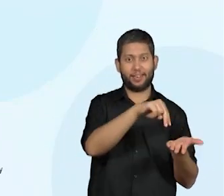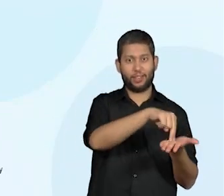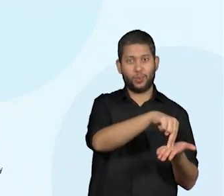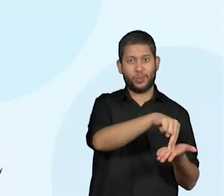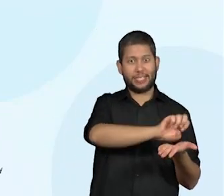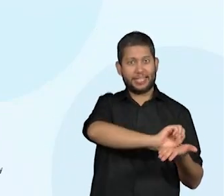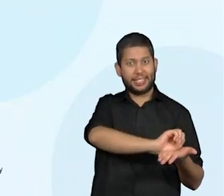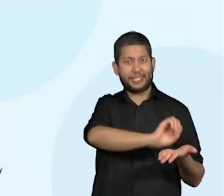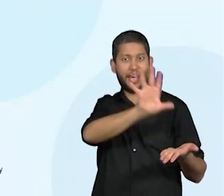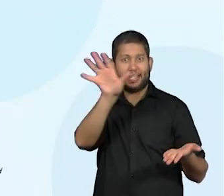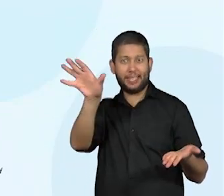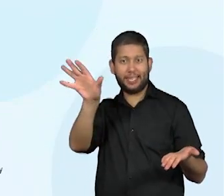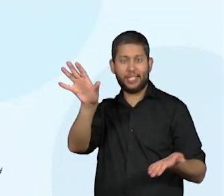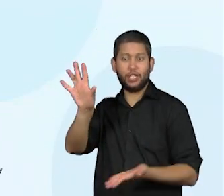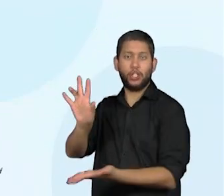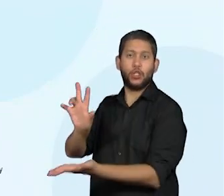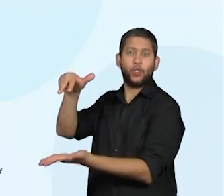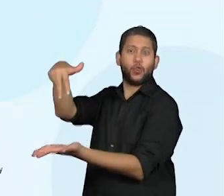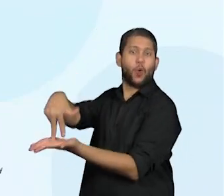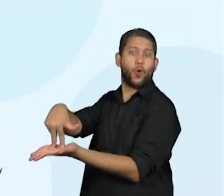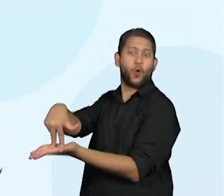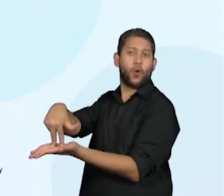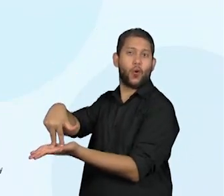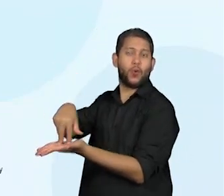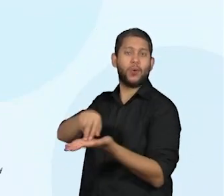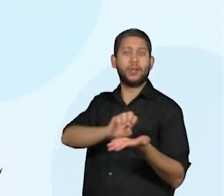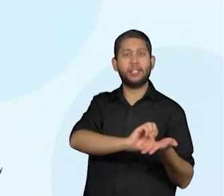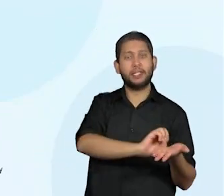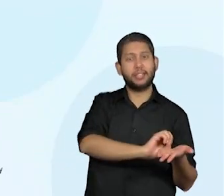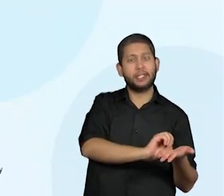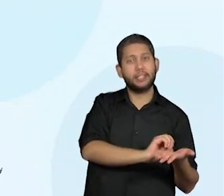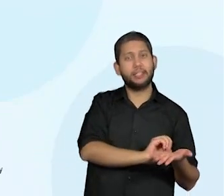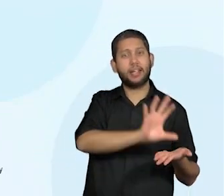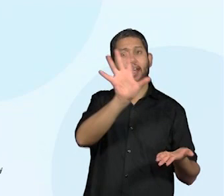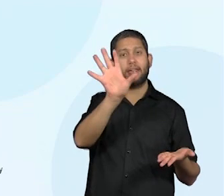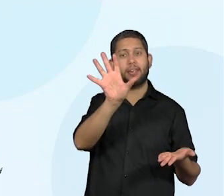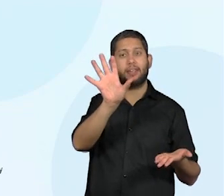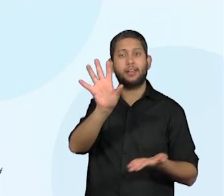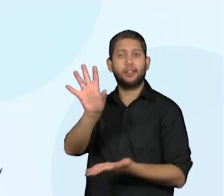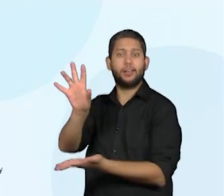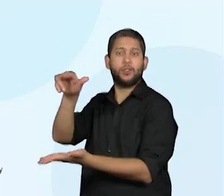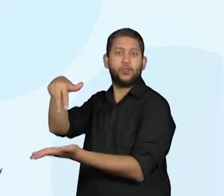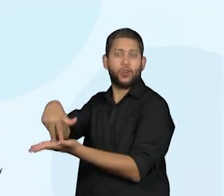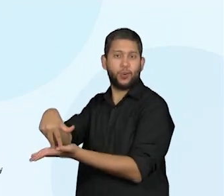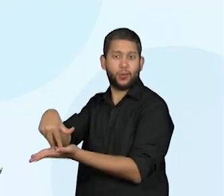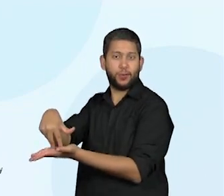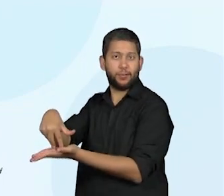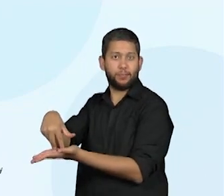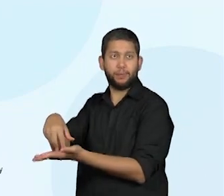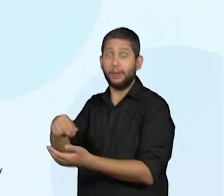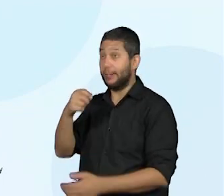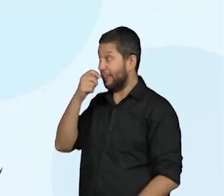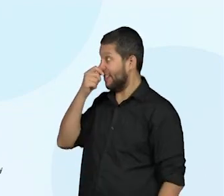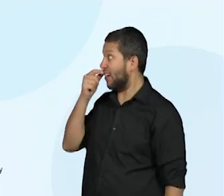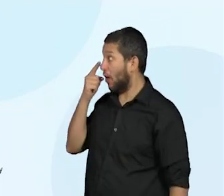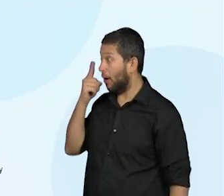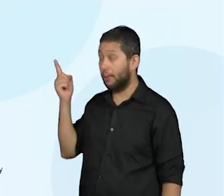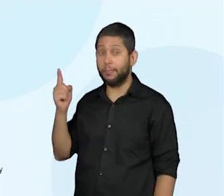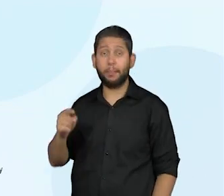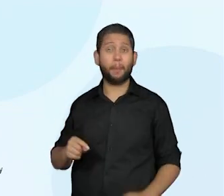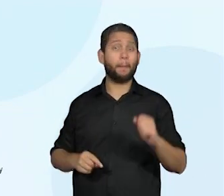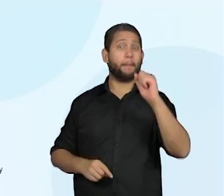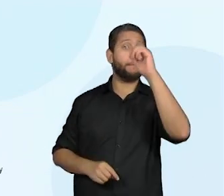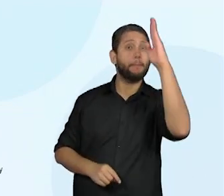consegue perceber aí bem claro. Então, emigrante, estou saindo do Brasil, indo para a África. Para